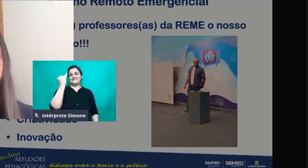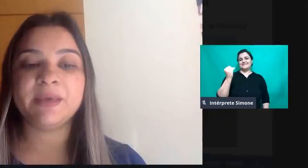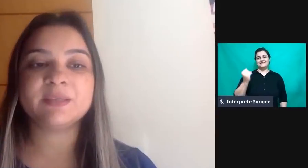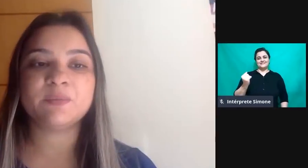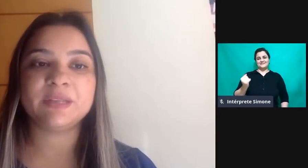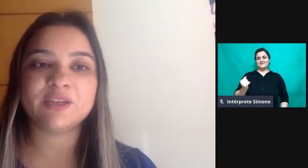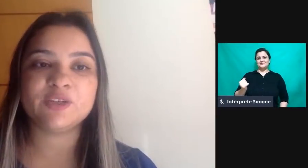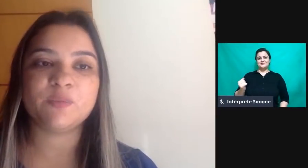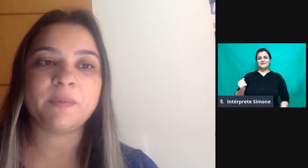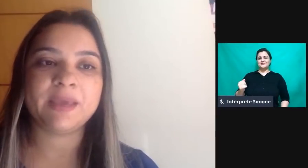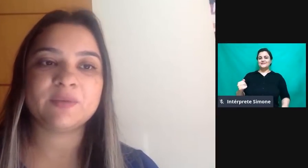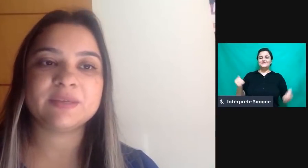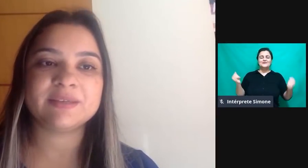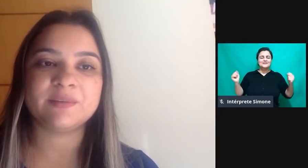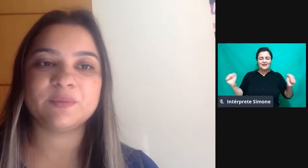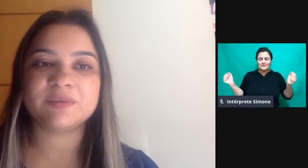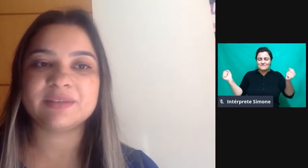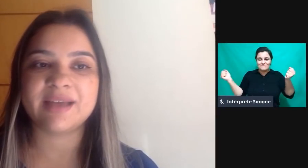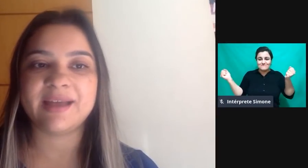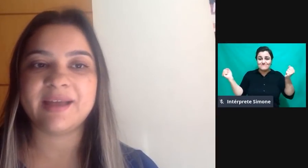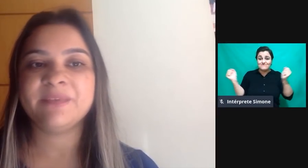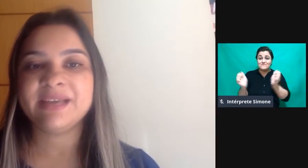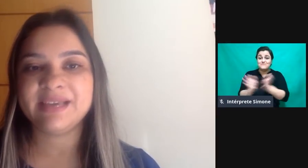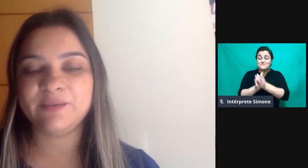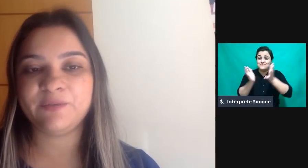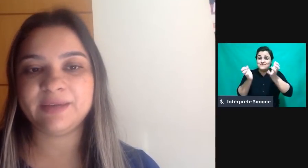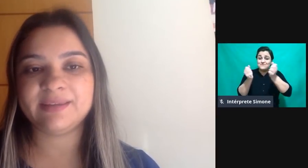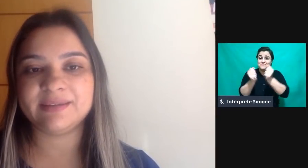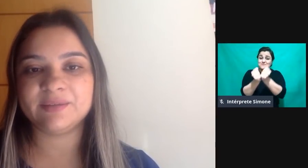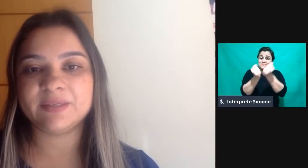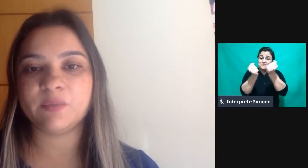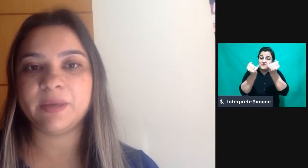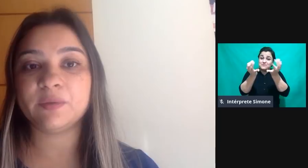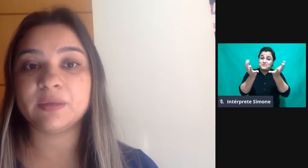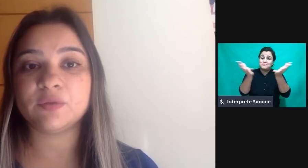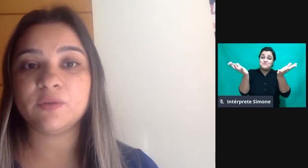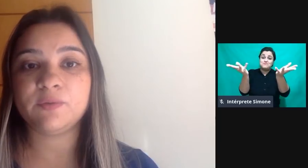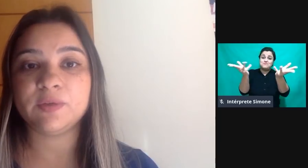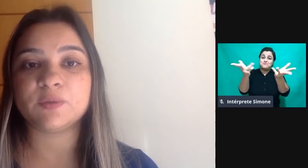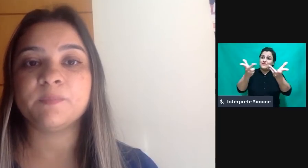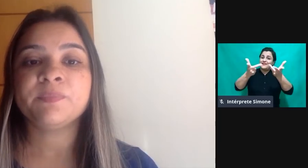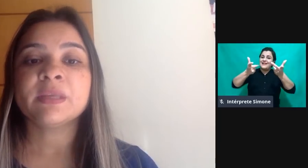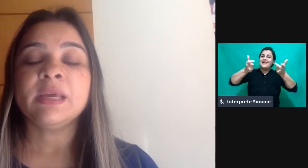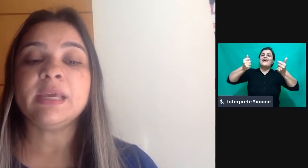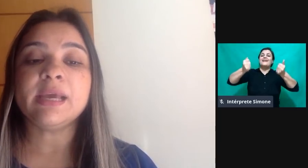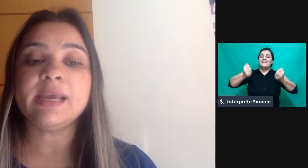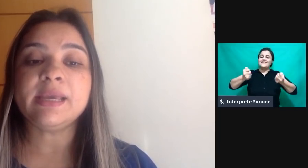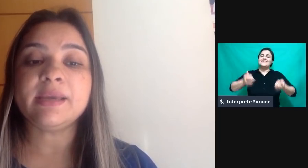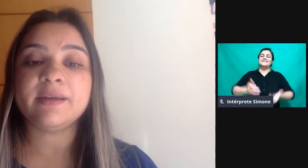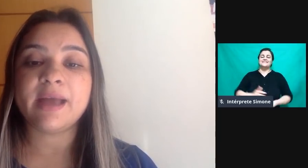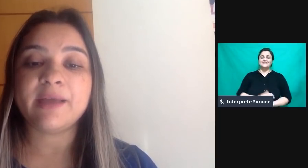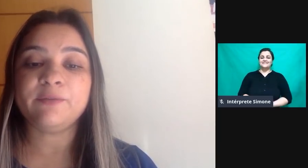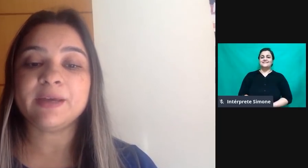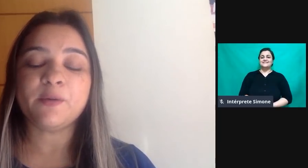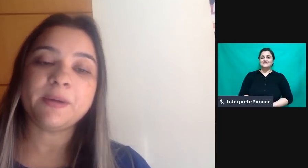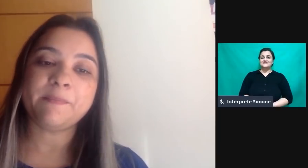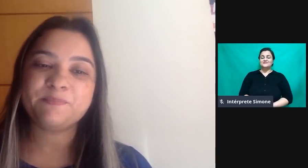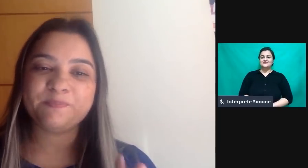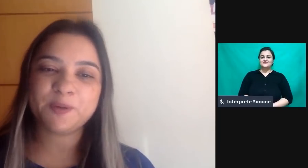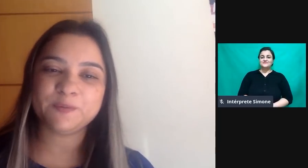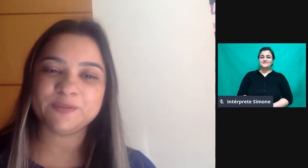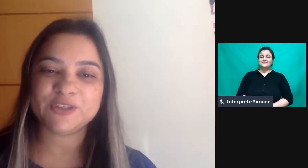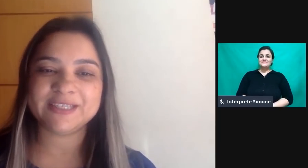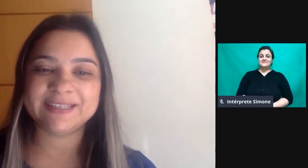extraordinário mesmo neste momento que estamos enfrentando esse momento tão difícil. E aí, fica